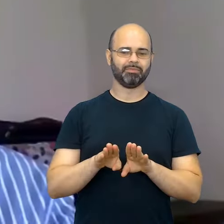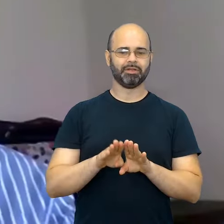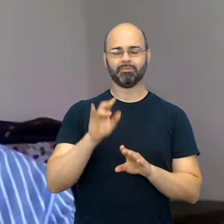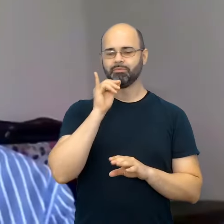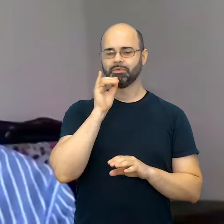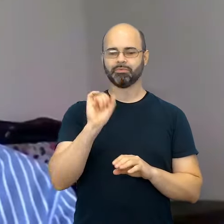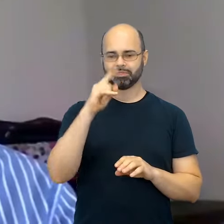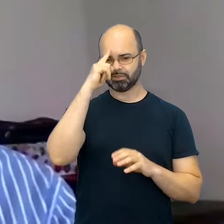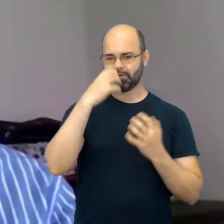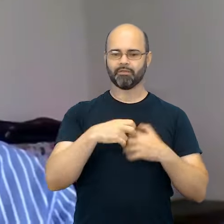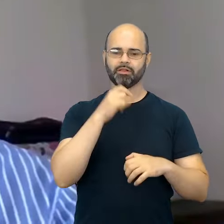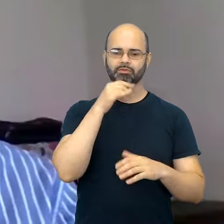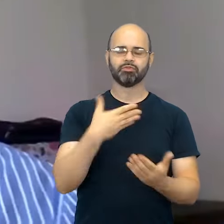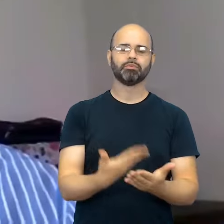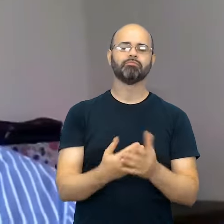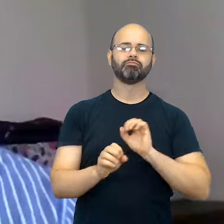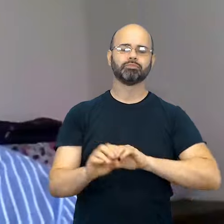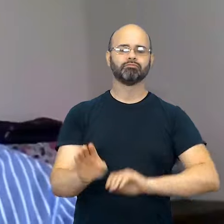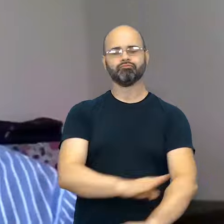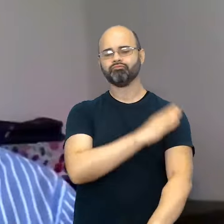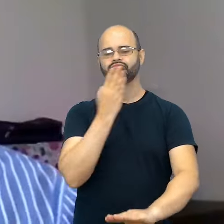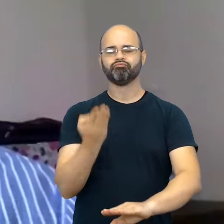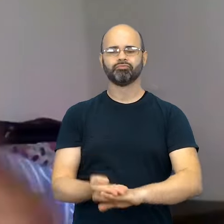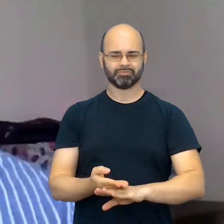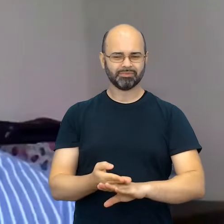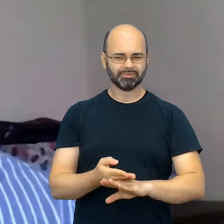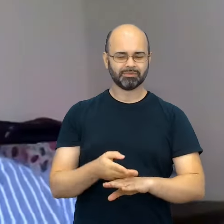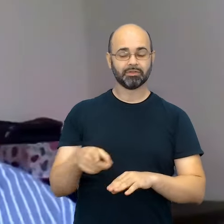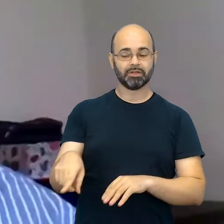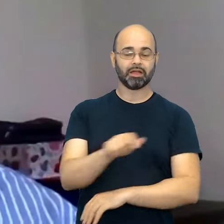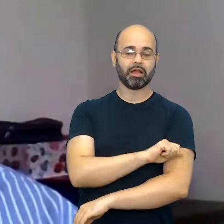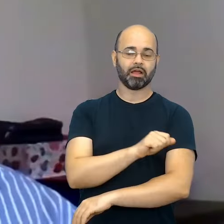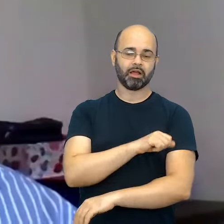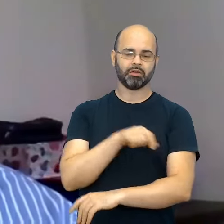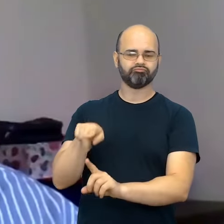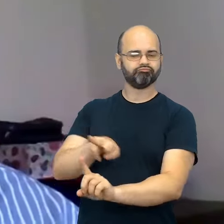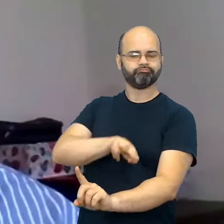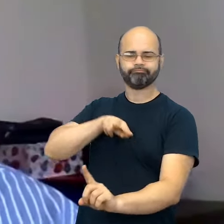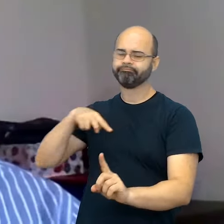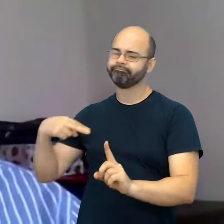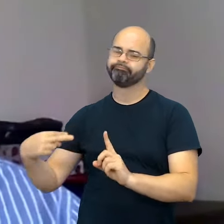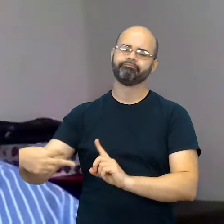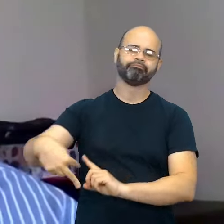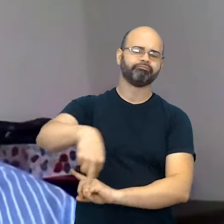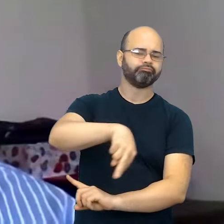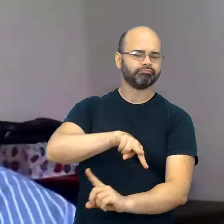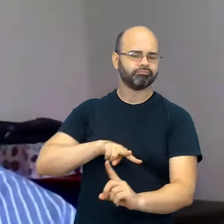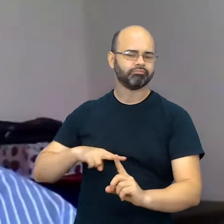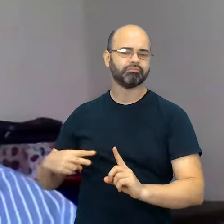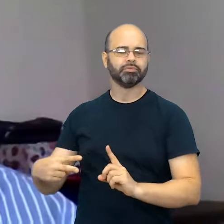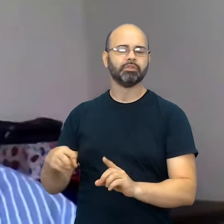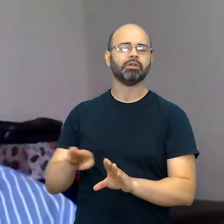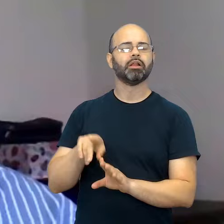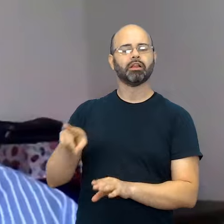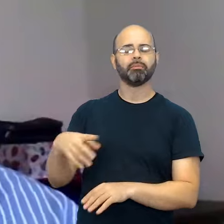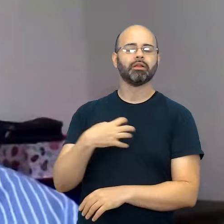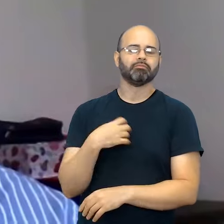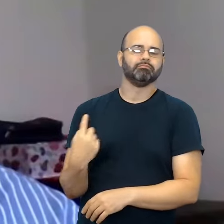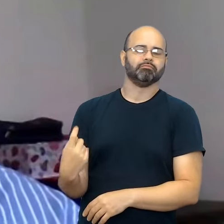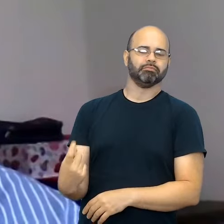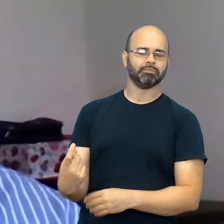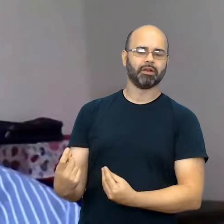educação integral, Valdir, quando a gente fala de contemplar o estudante como um todo, nas suas diversidade e também singularidade,